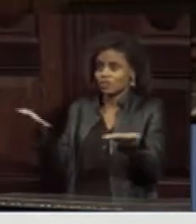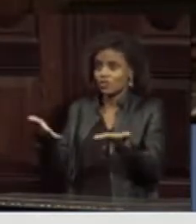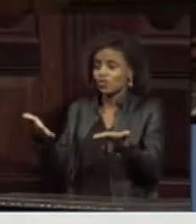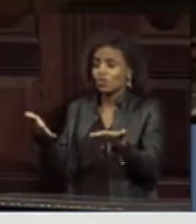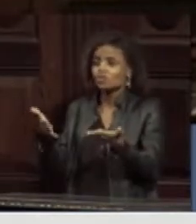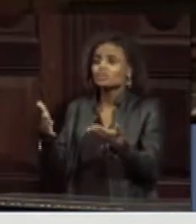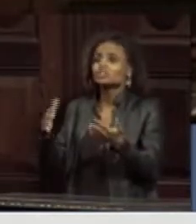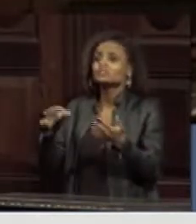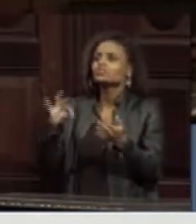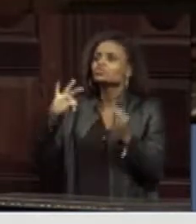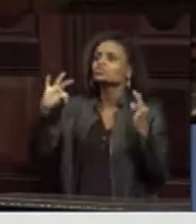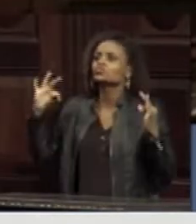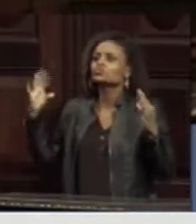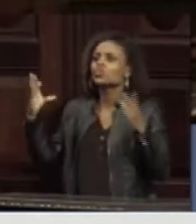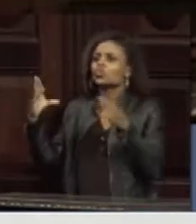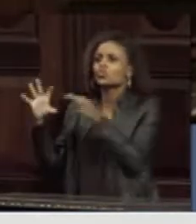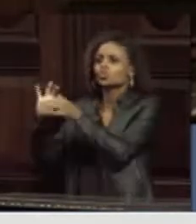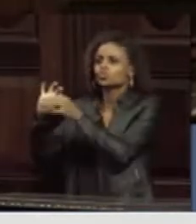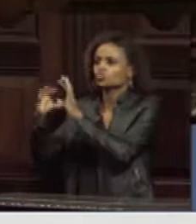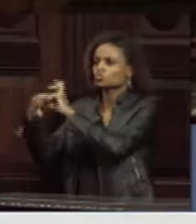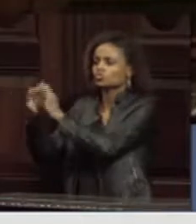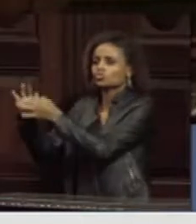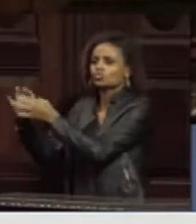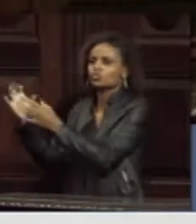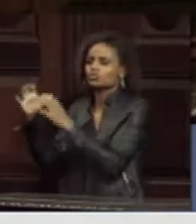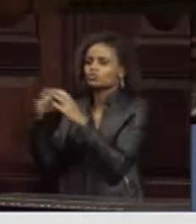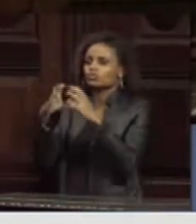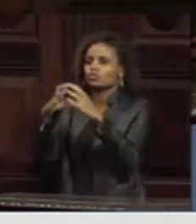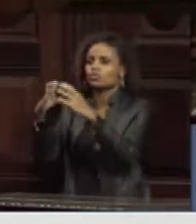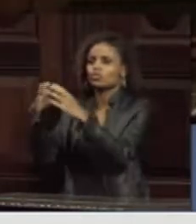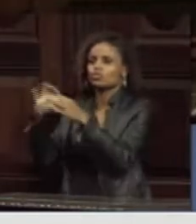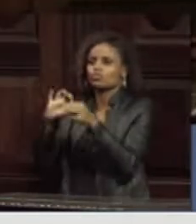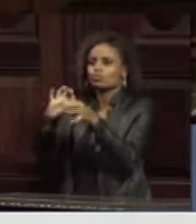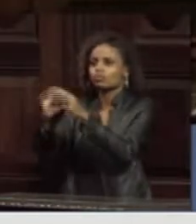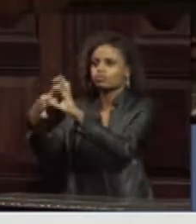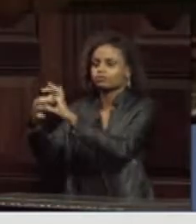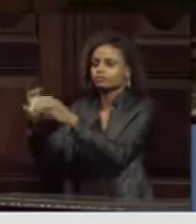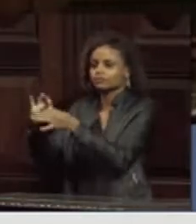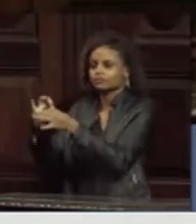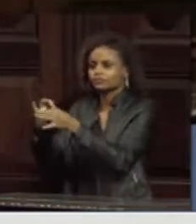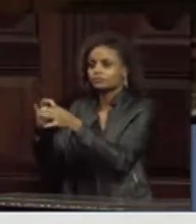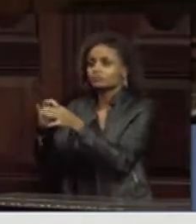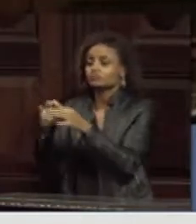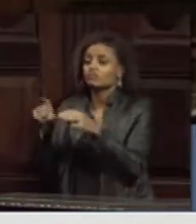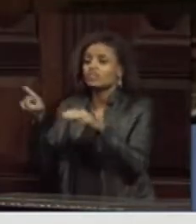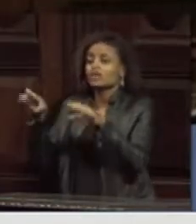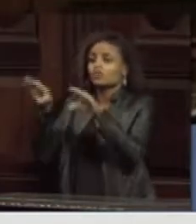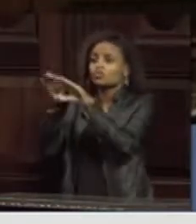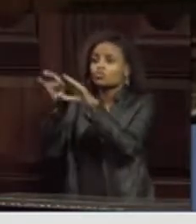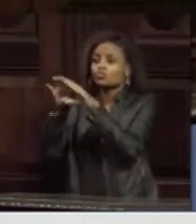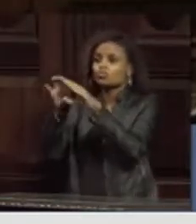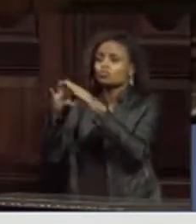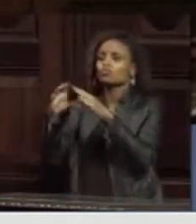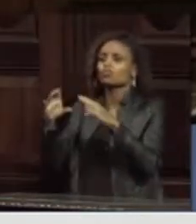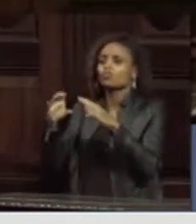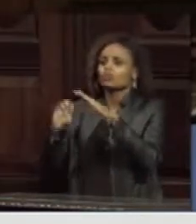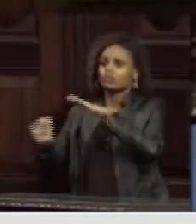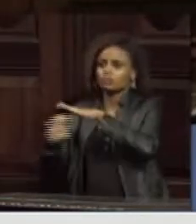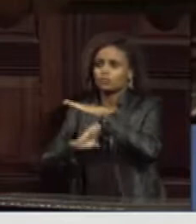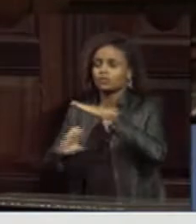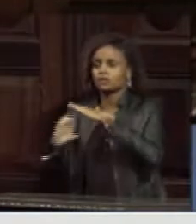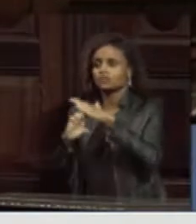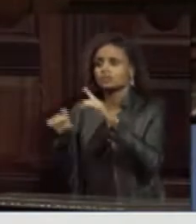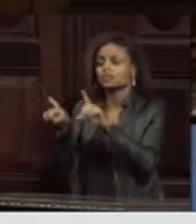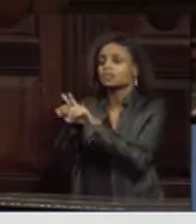imenso entre uma elite política e uma elite empresarial que